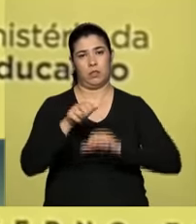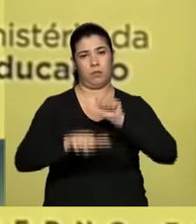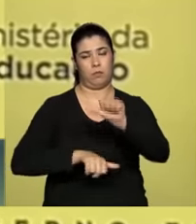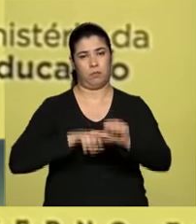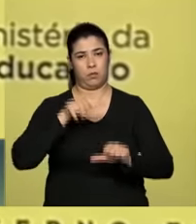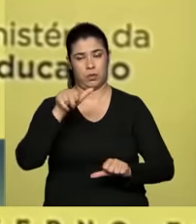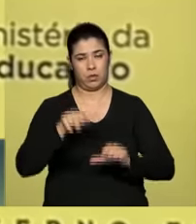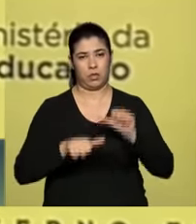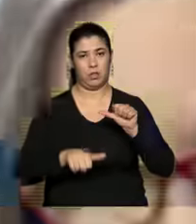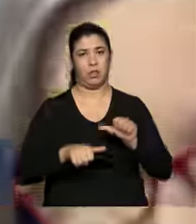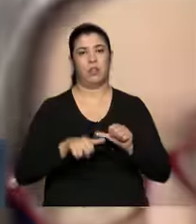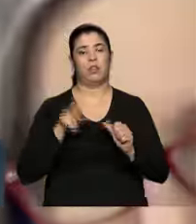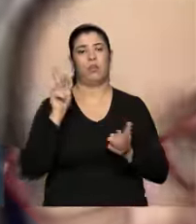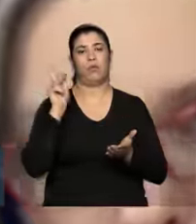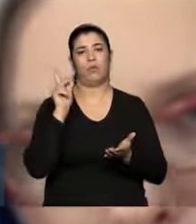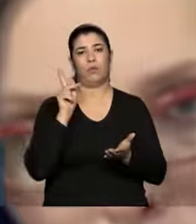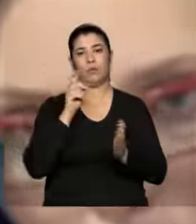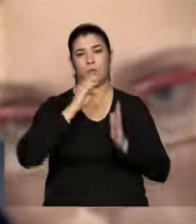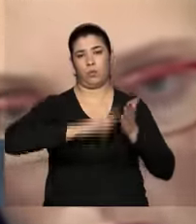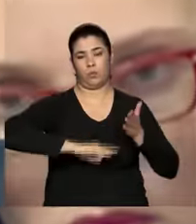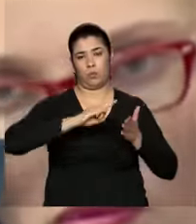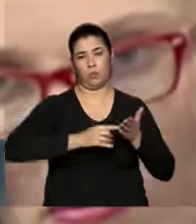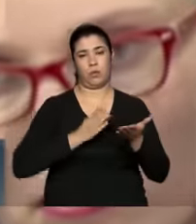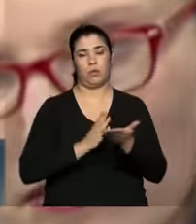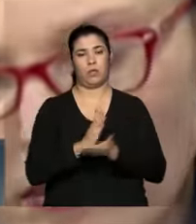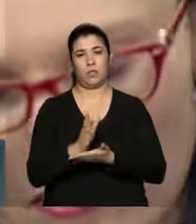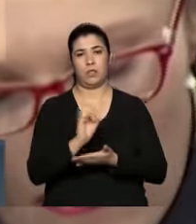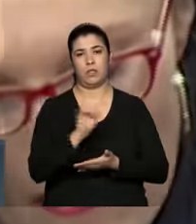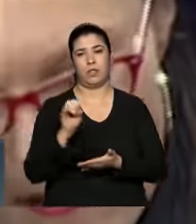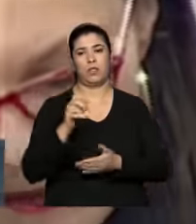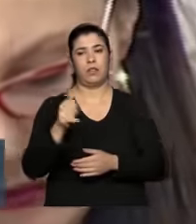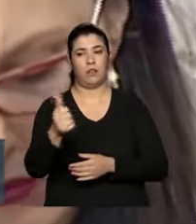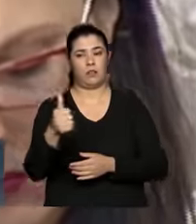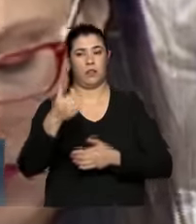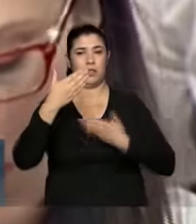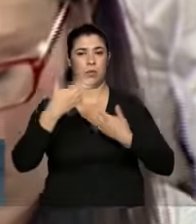renovar o ato autorizativo, ou seja, o curso tem que passar por uma renovação de